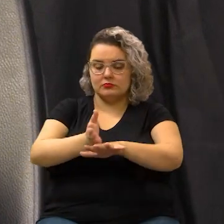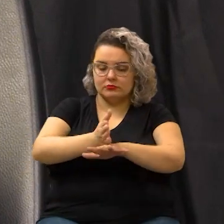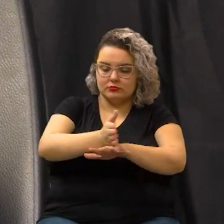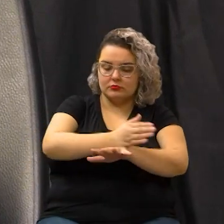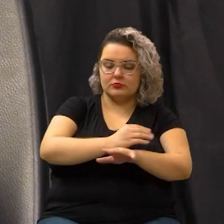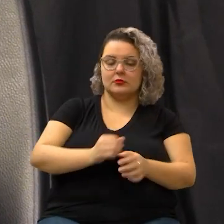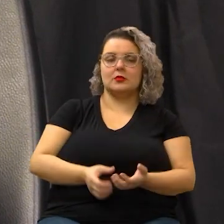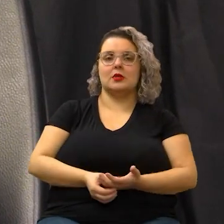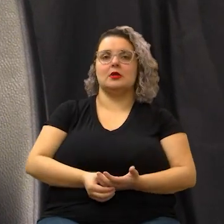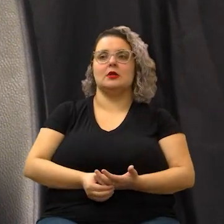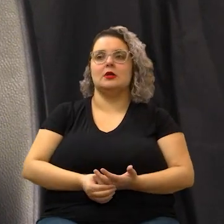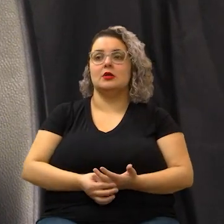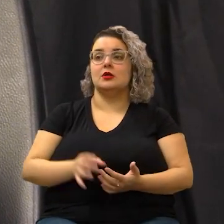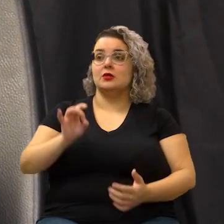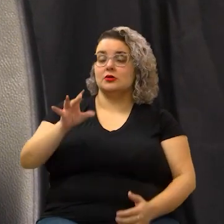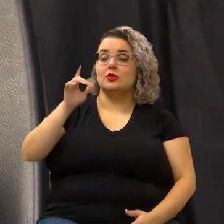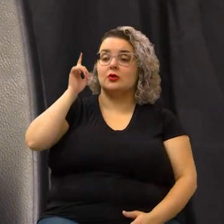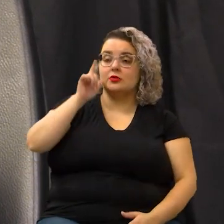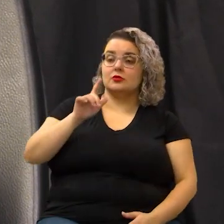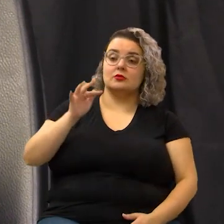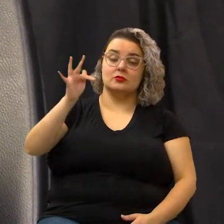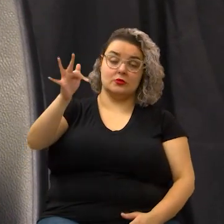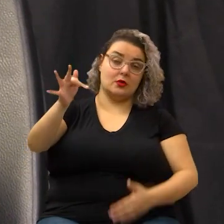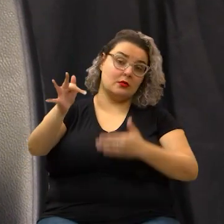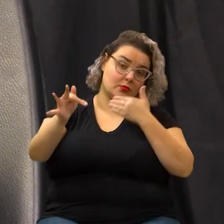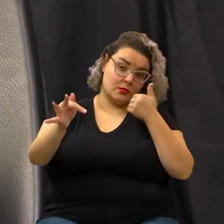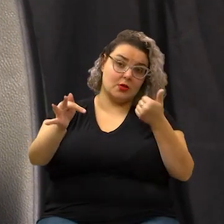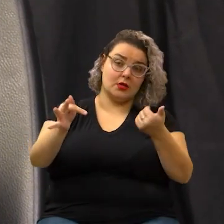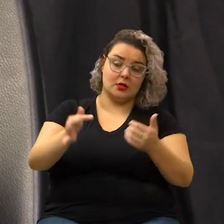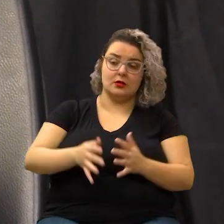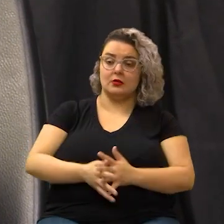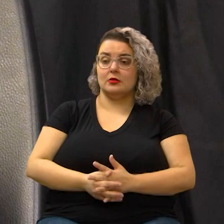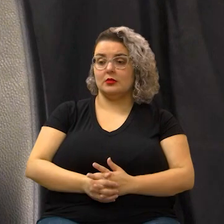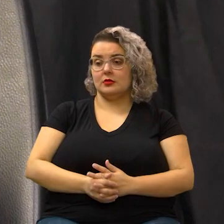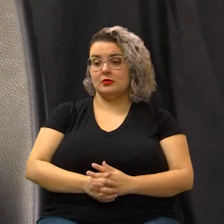essas alternativas. E aí eu só consegui depois, futuramente, melhorar com